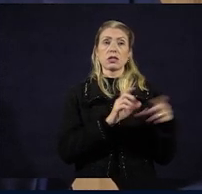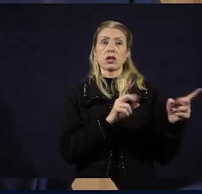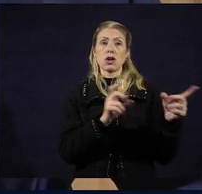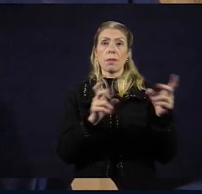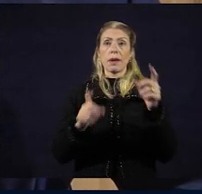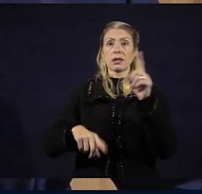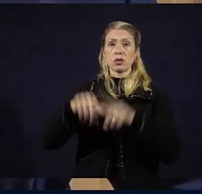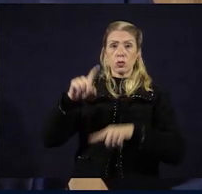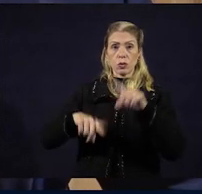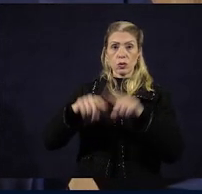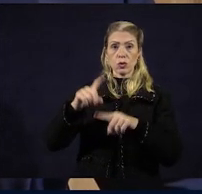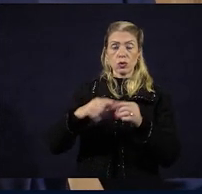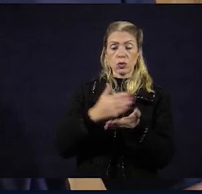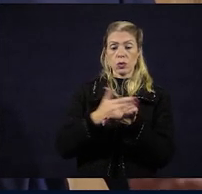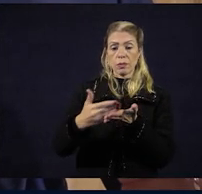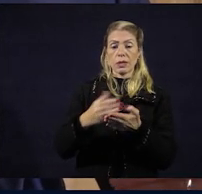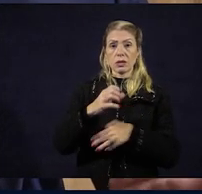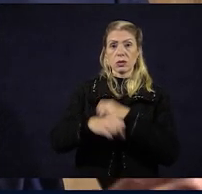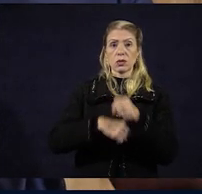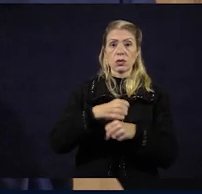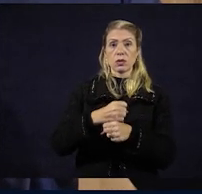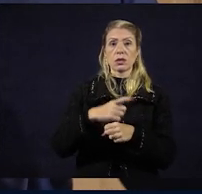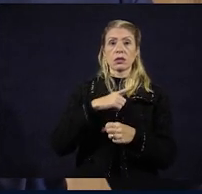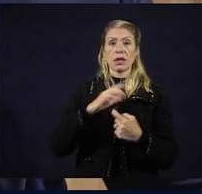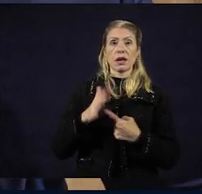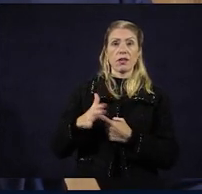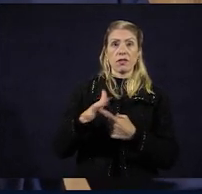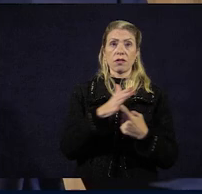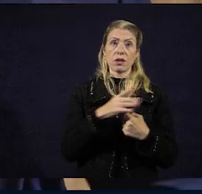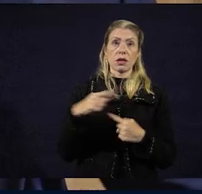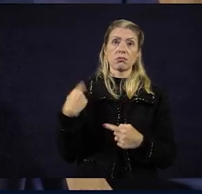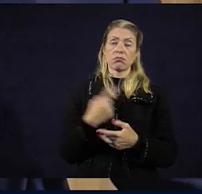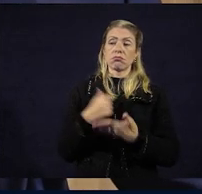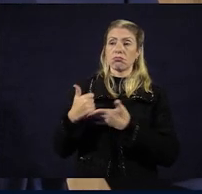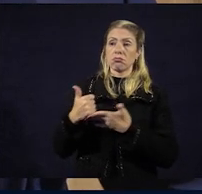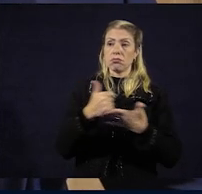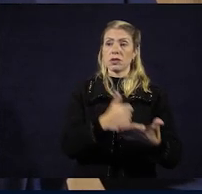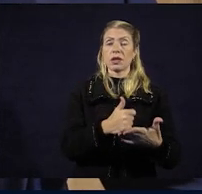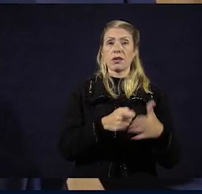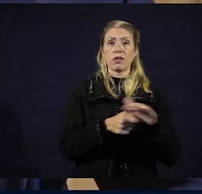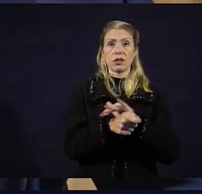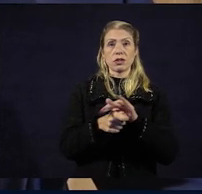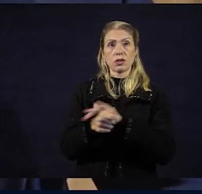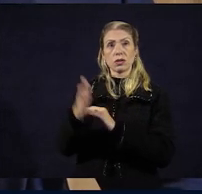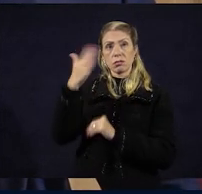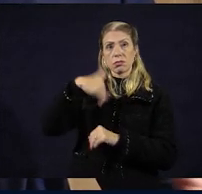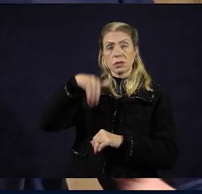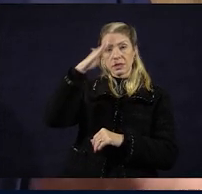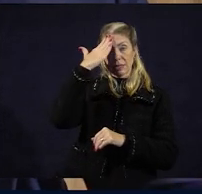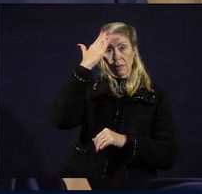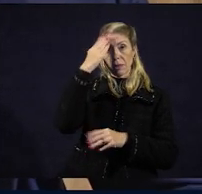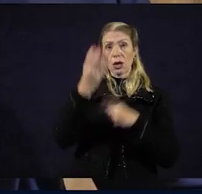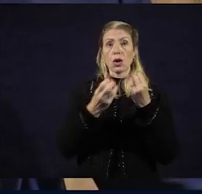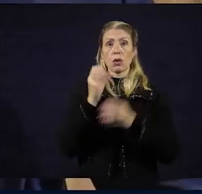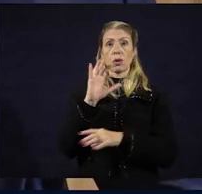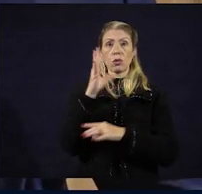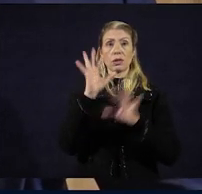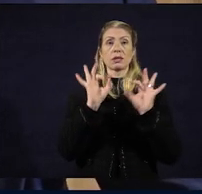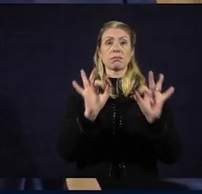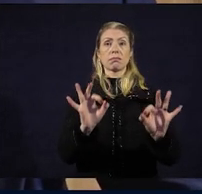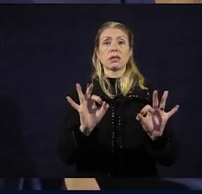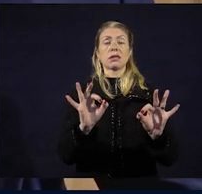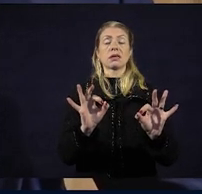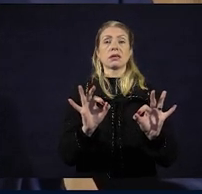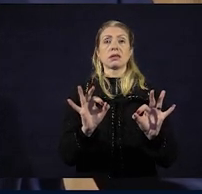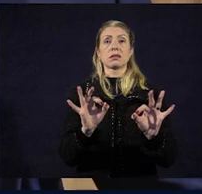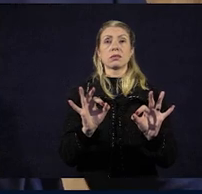produtos no começo do ano você faz essas feiras a gente leva os investidores que é super legal para ele ver como realmente acontece na